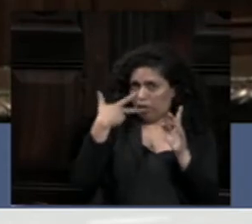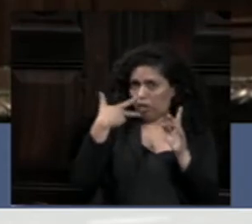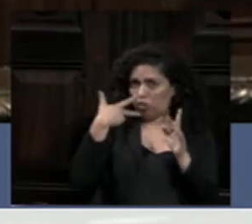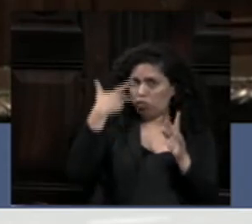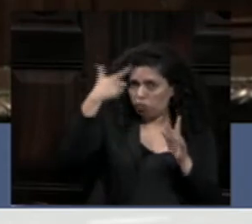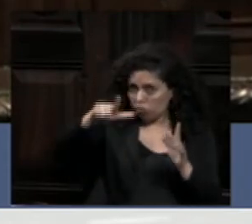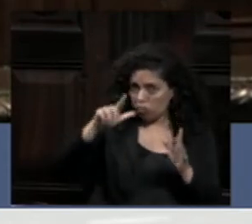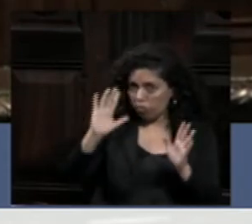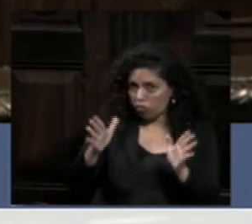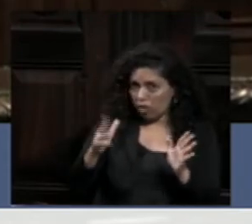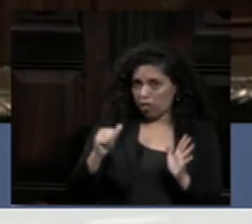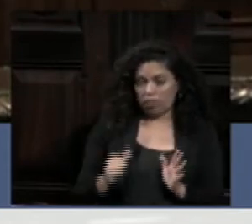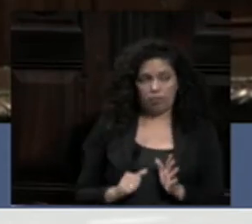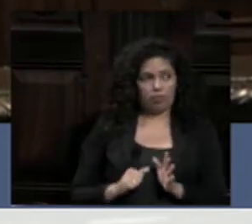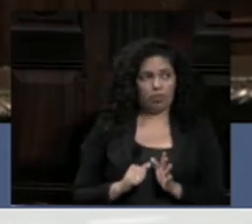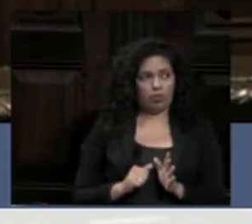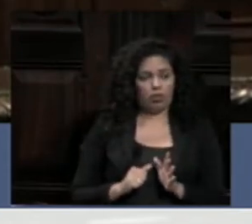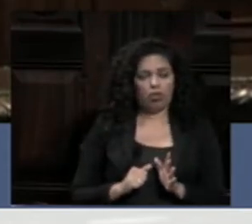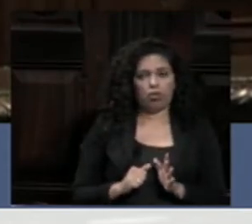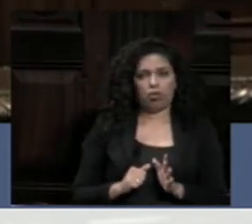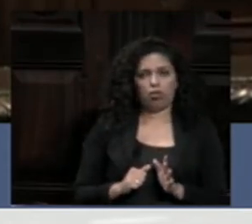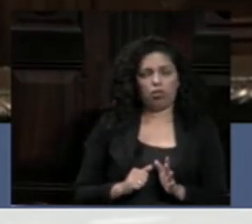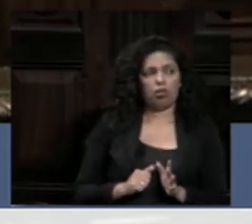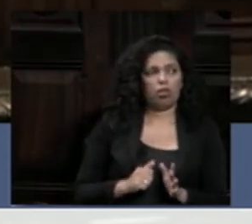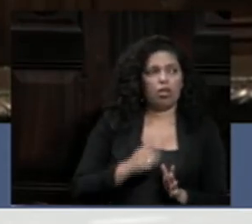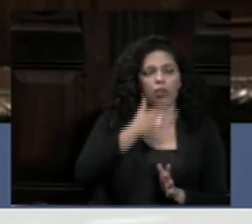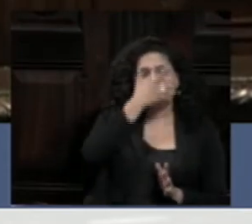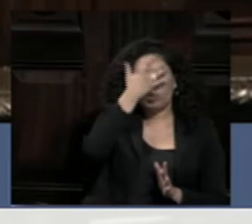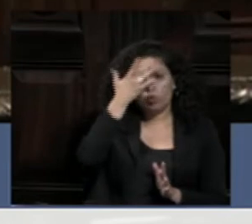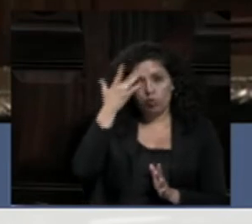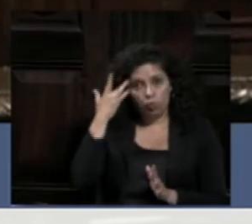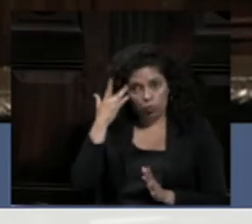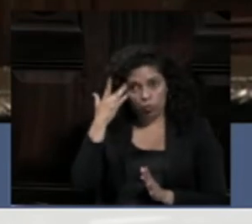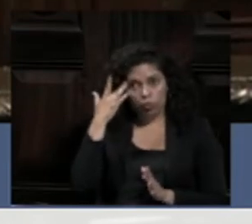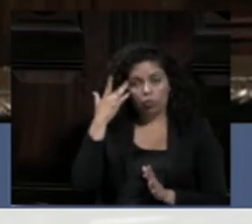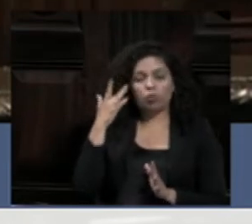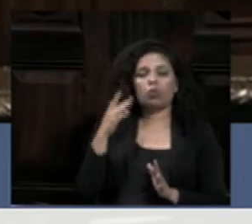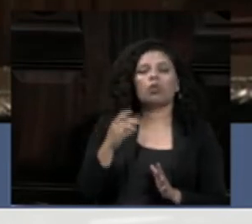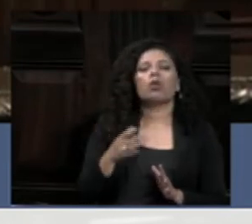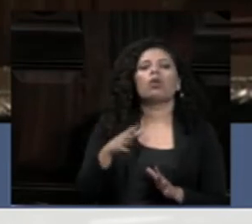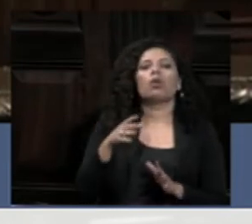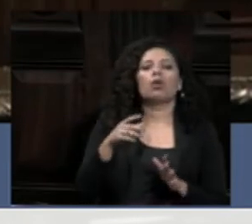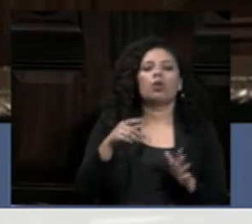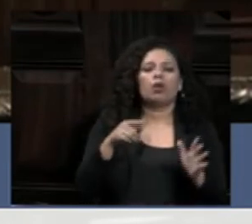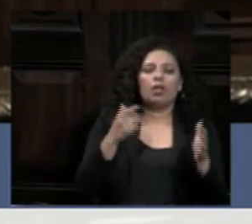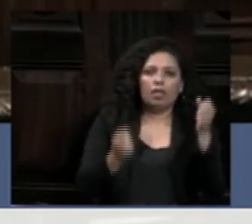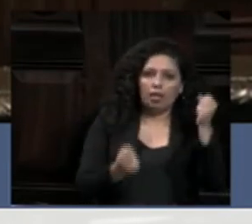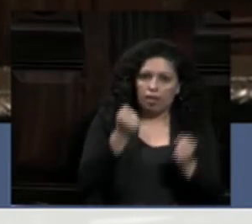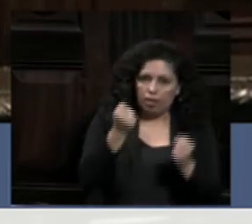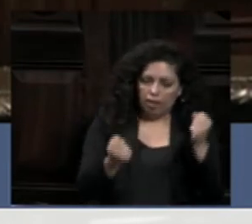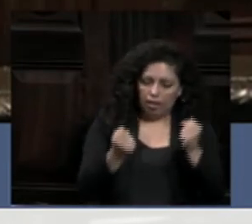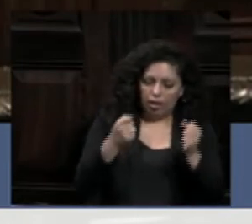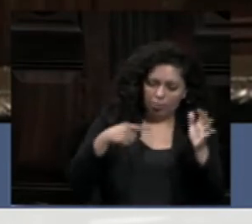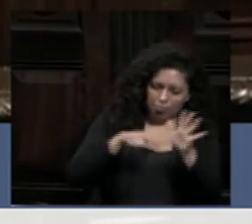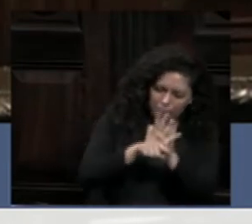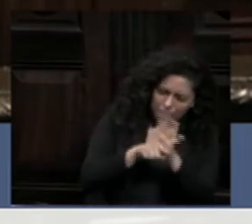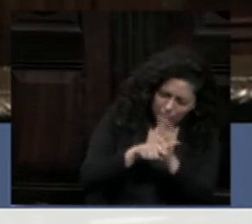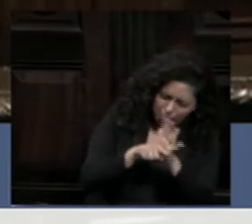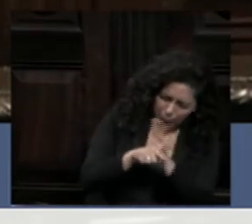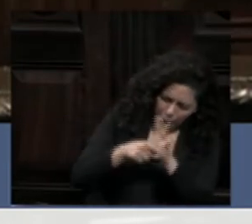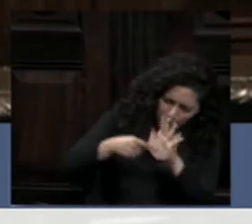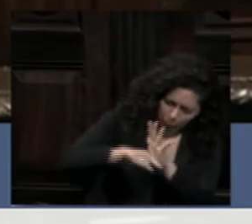repito: cidadão faz a vistoria completa, dura, mecânica de